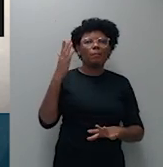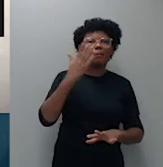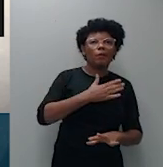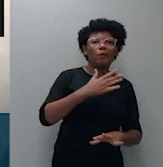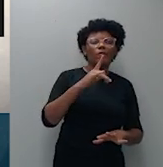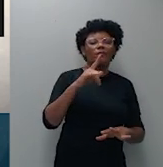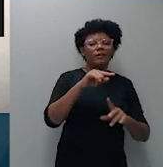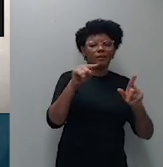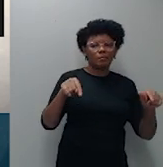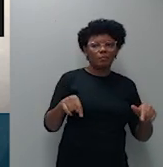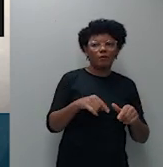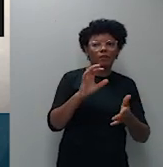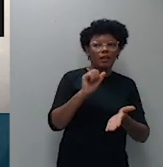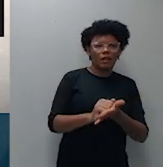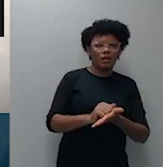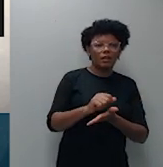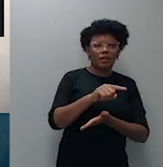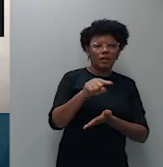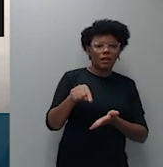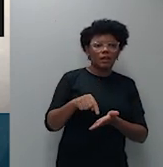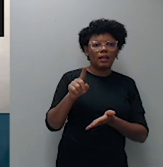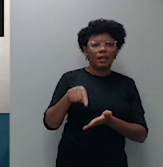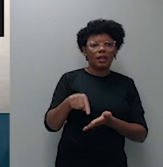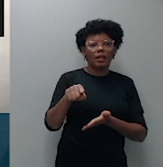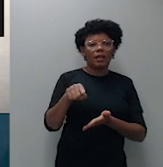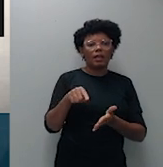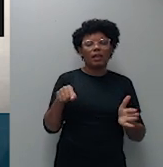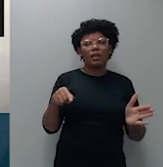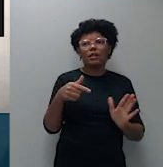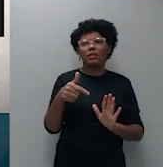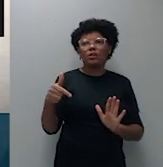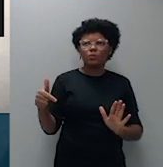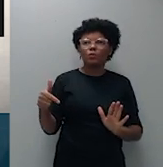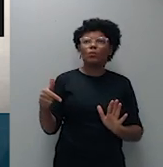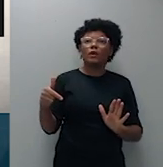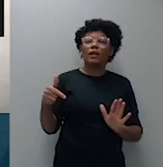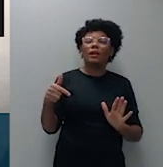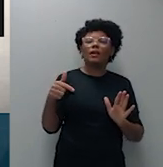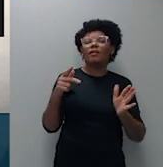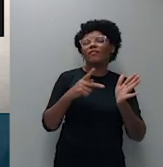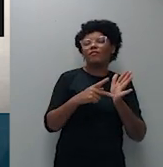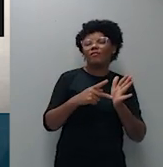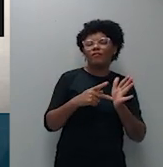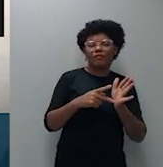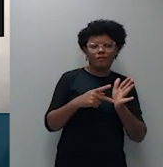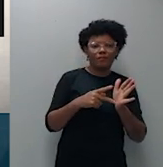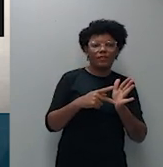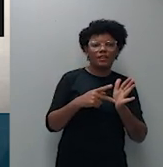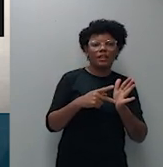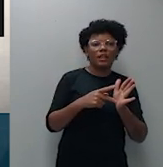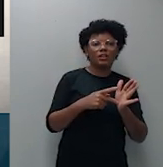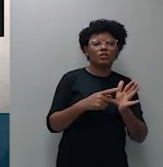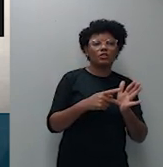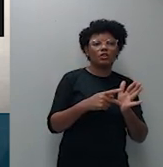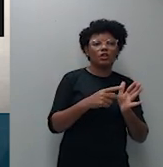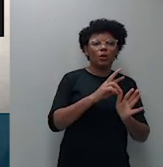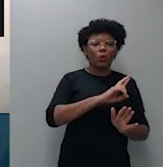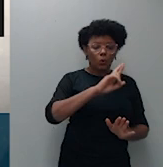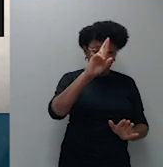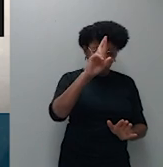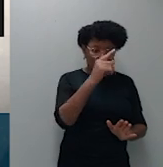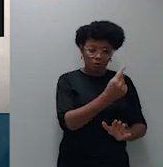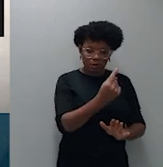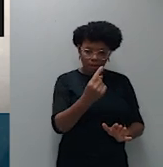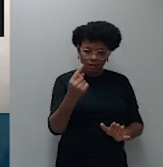comprovação de que a propriedade registral de imóveis arrolados na petição não espelha a realidade deve prevalecer a titularidade o